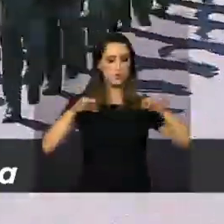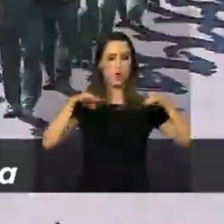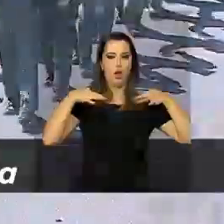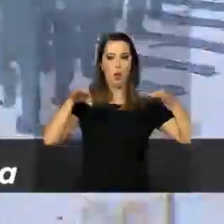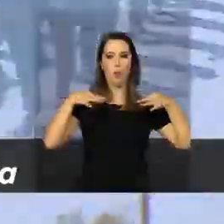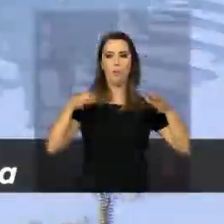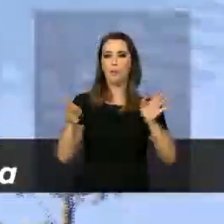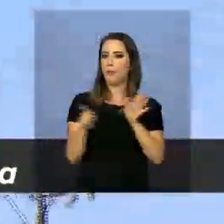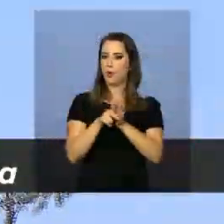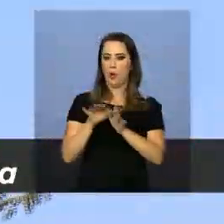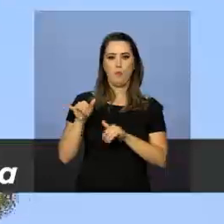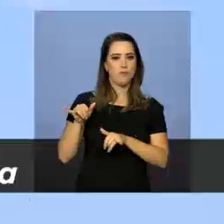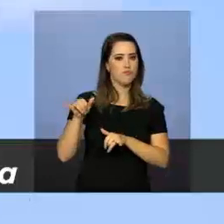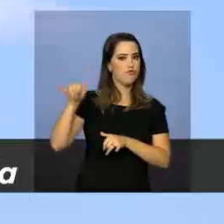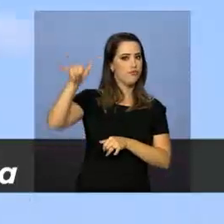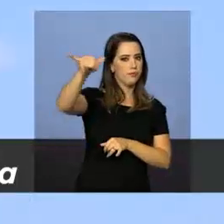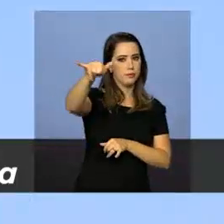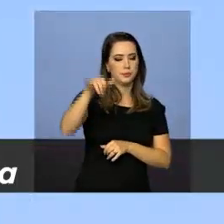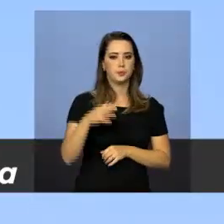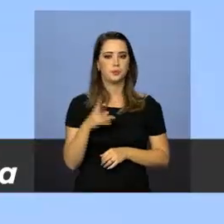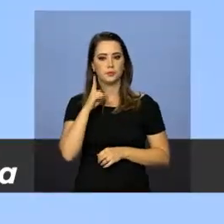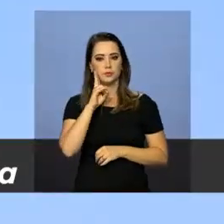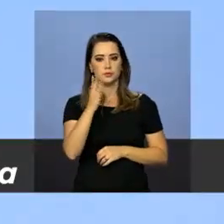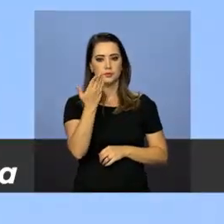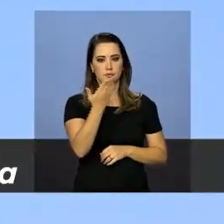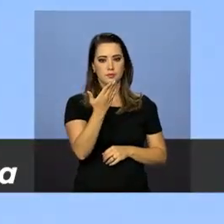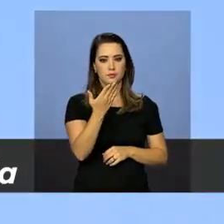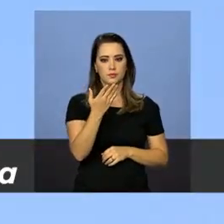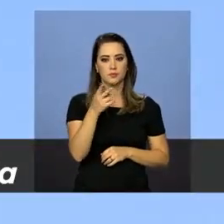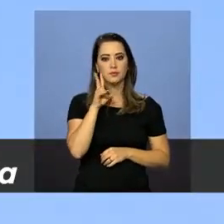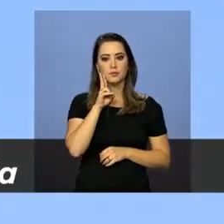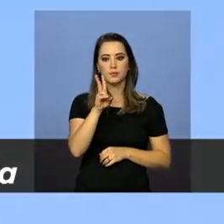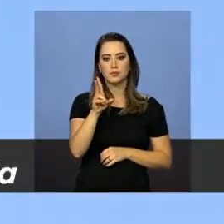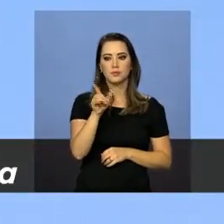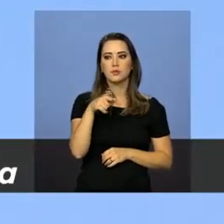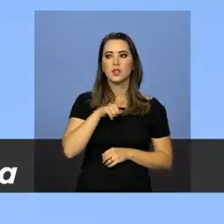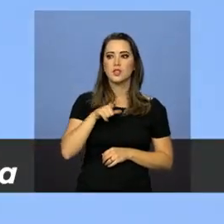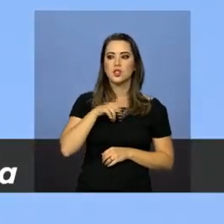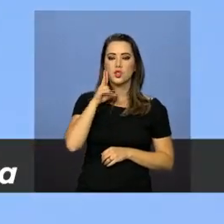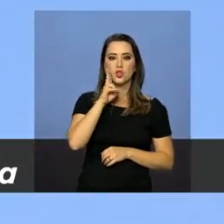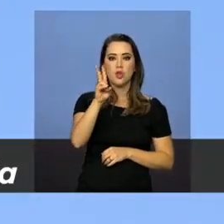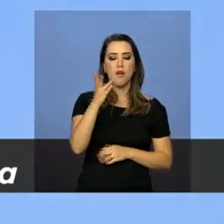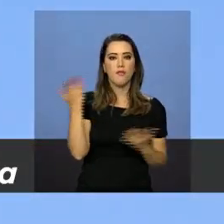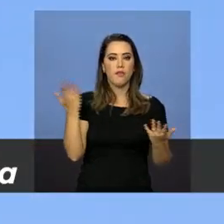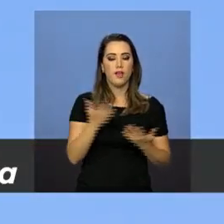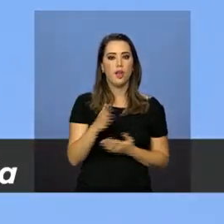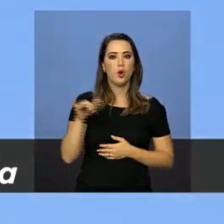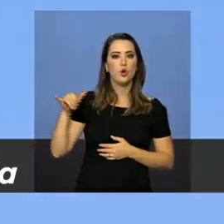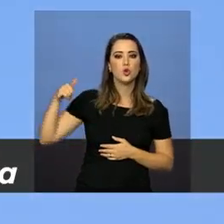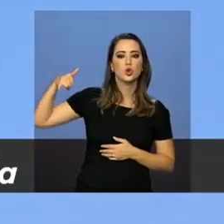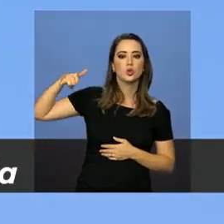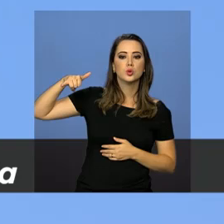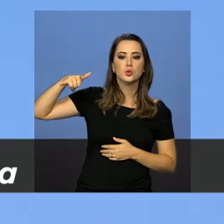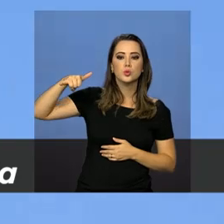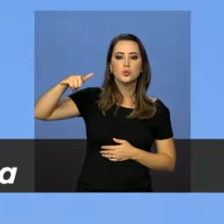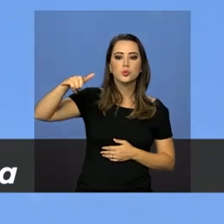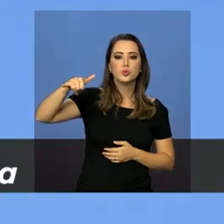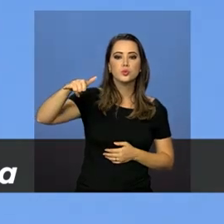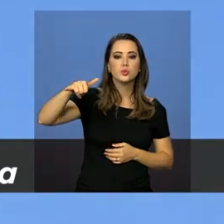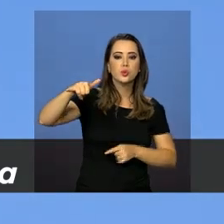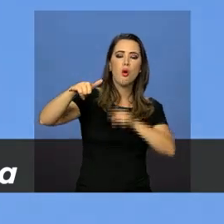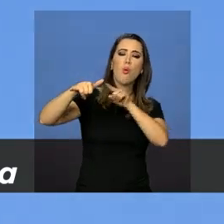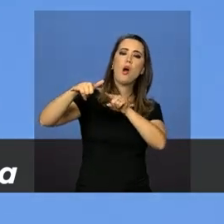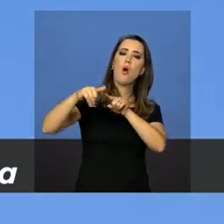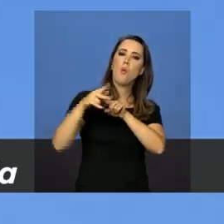né? Tá certo. E esse? Vamos lá, essa parte. Olha, passando a gente está vendo o KC-390, é uma aeronave